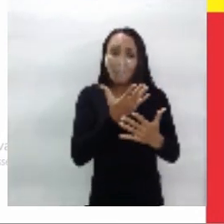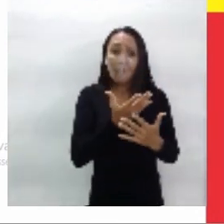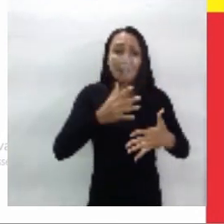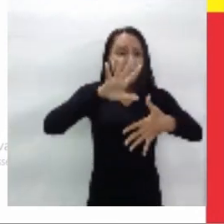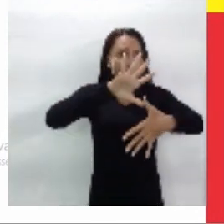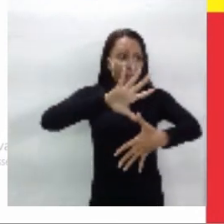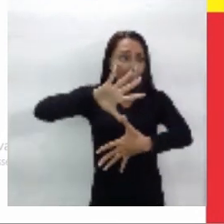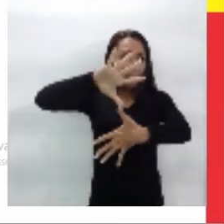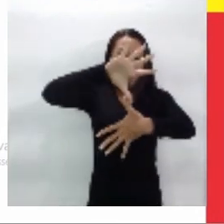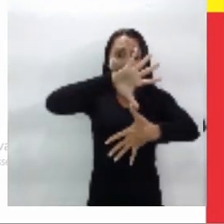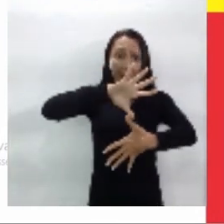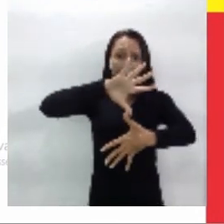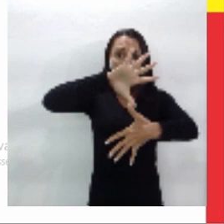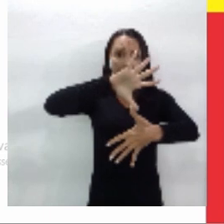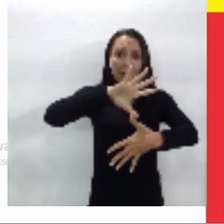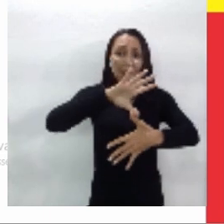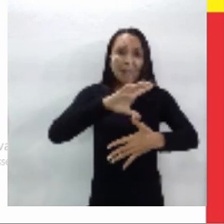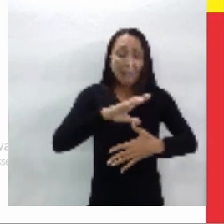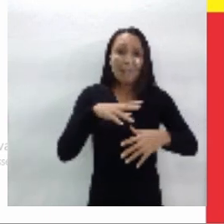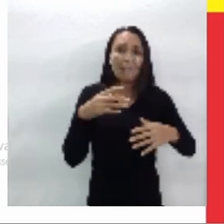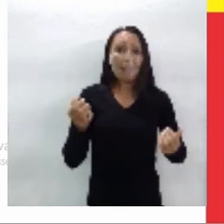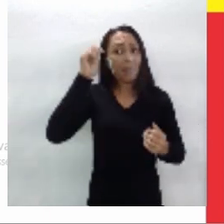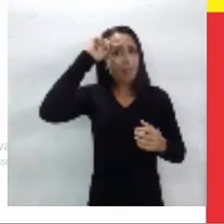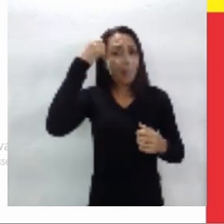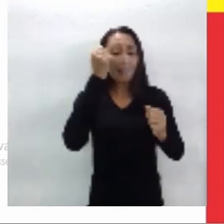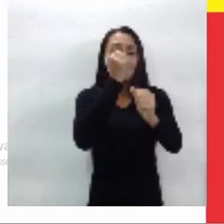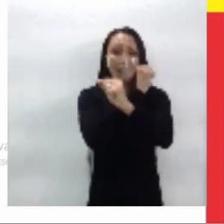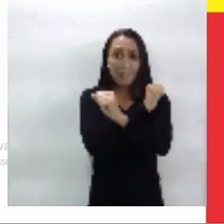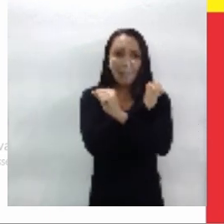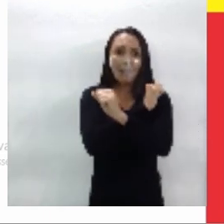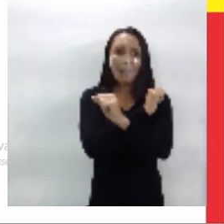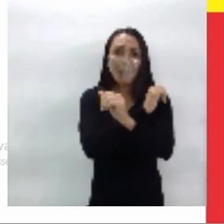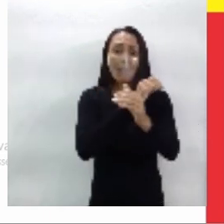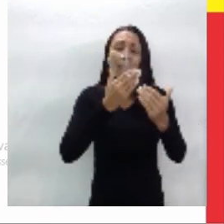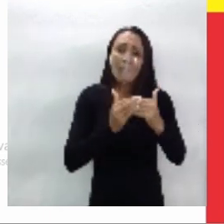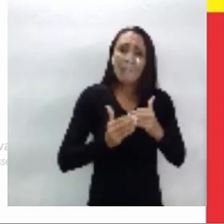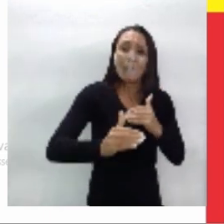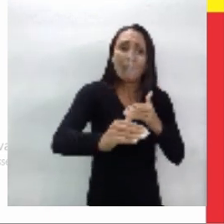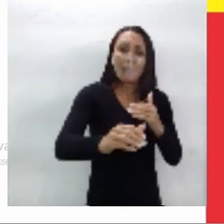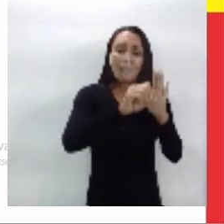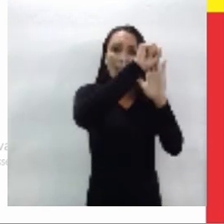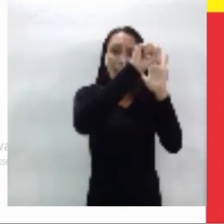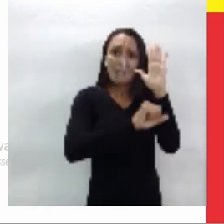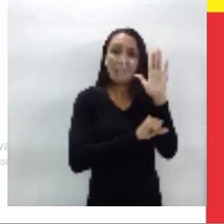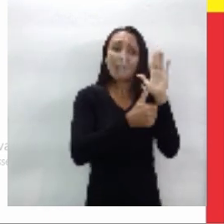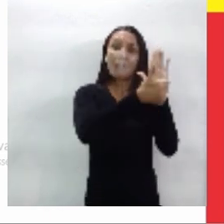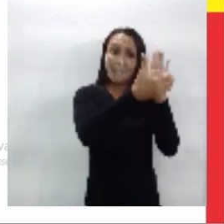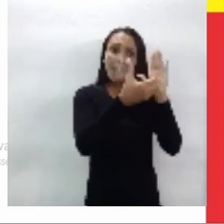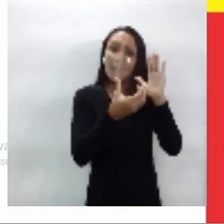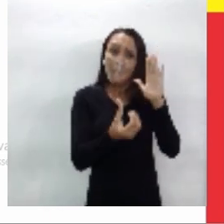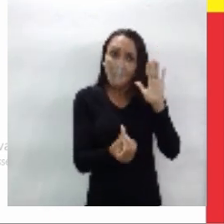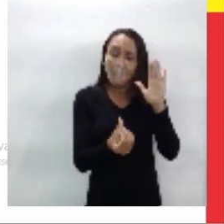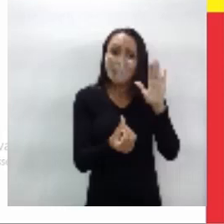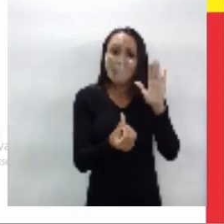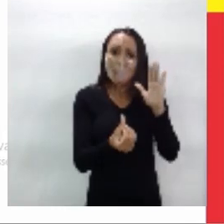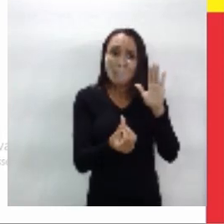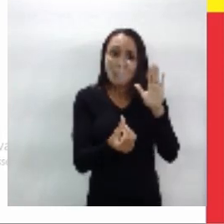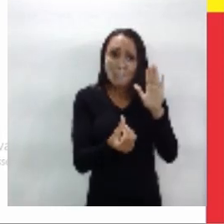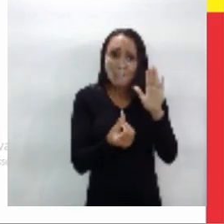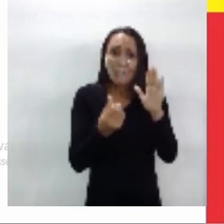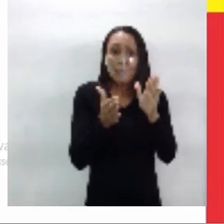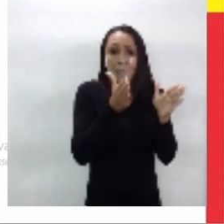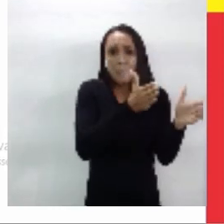da América, a escravidão começou no século XVI, 16, e